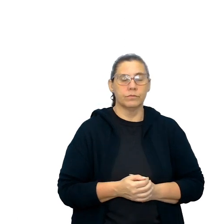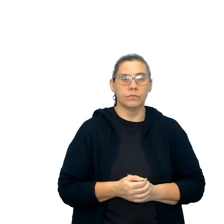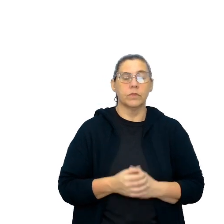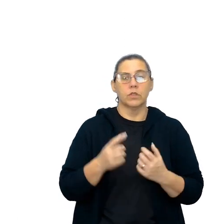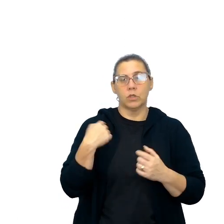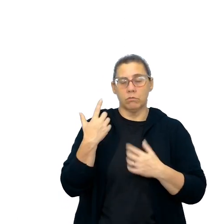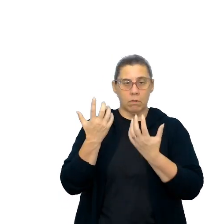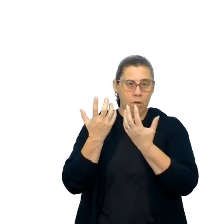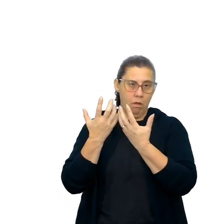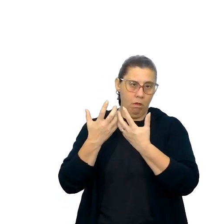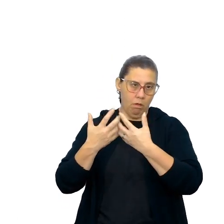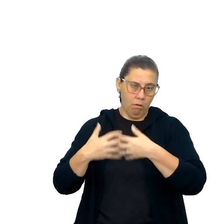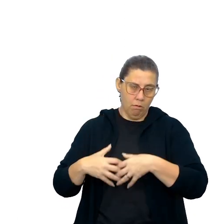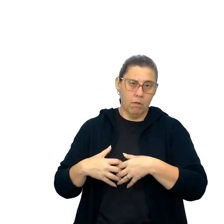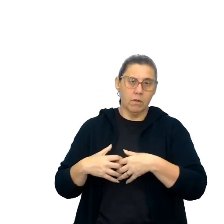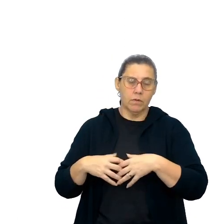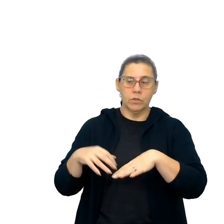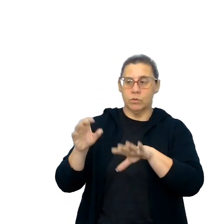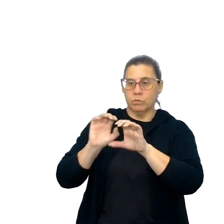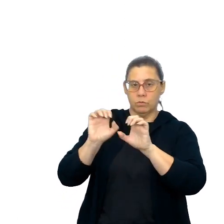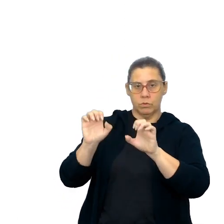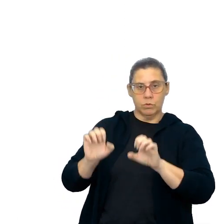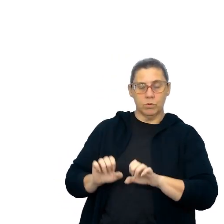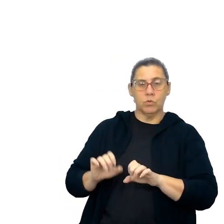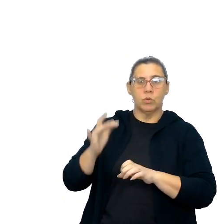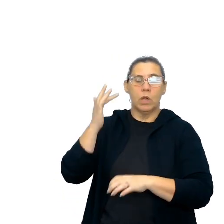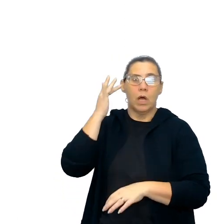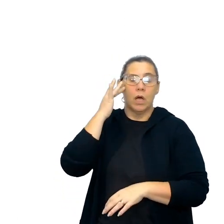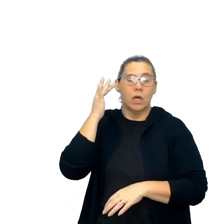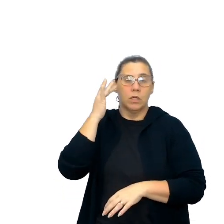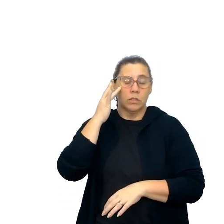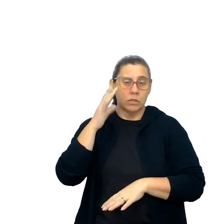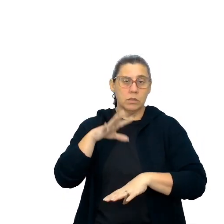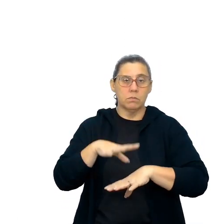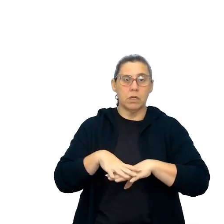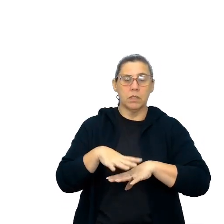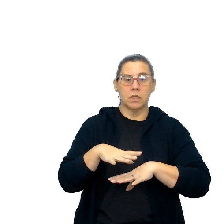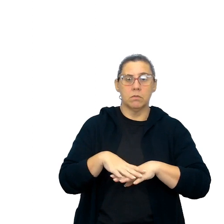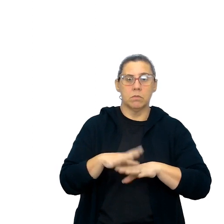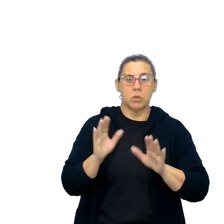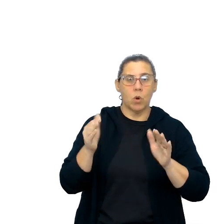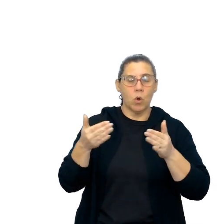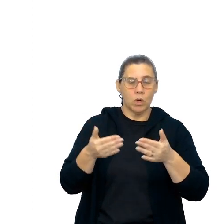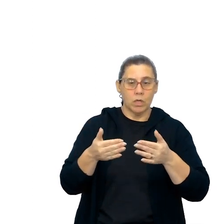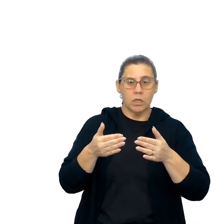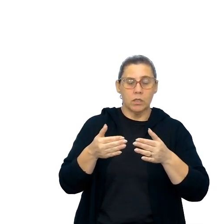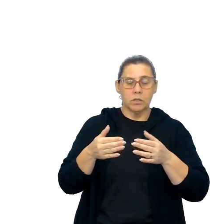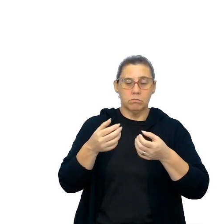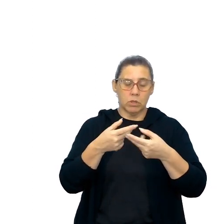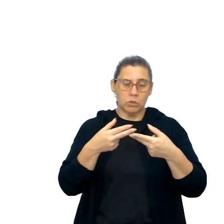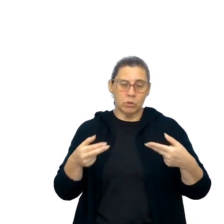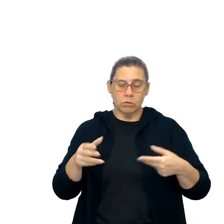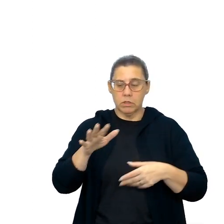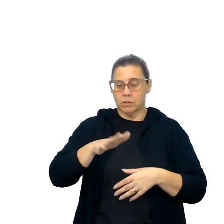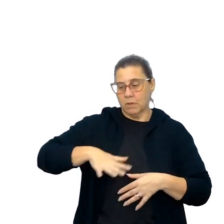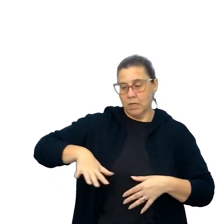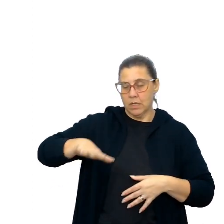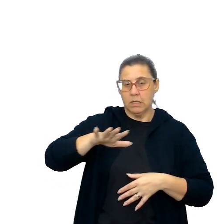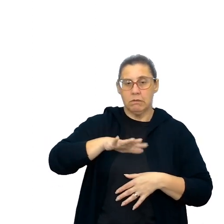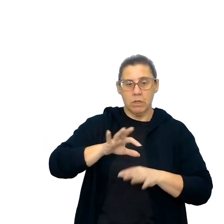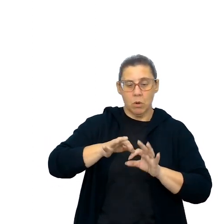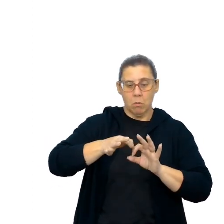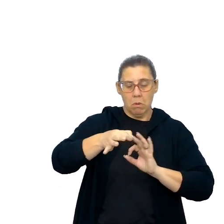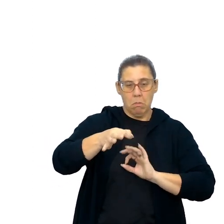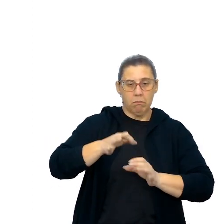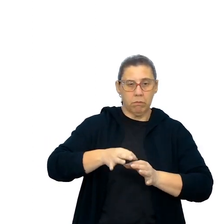intenção de refletir sobre a estrutura do raciocínio lógico matemático, olhando para os elementos, né, do raciocínio espacial, noção de comprimento